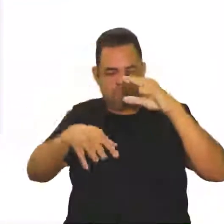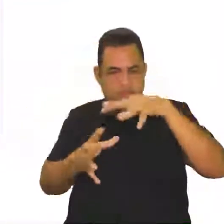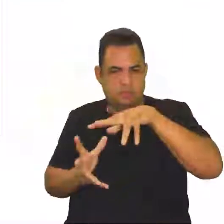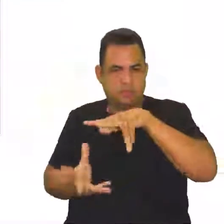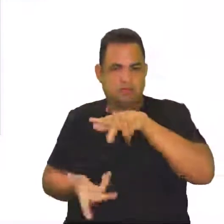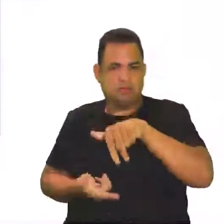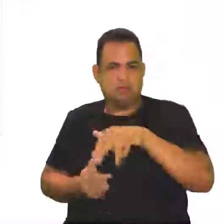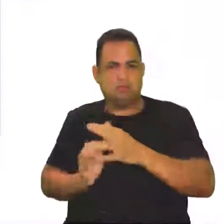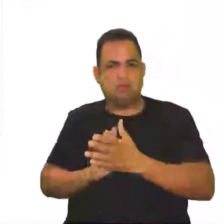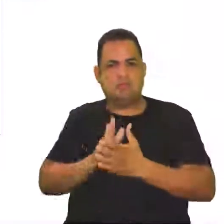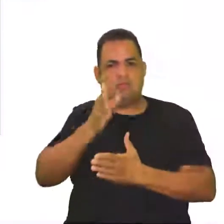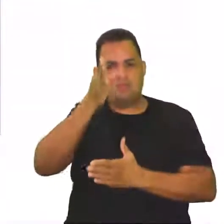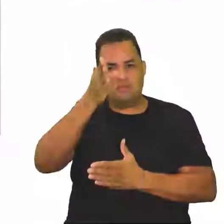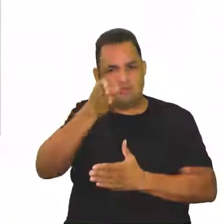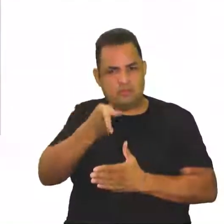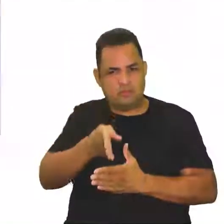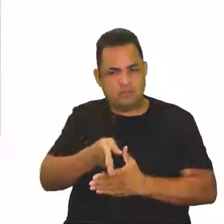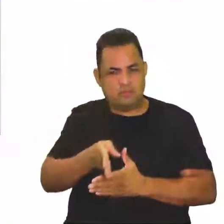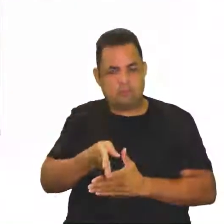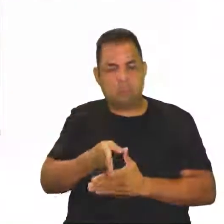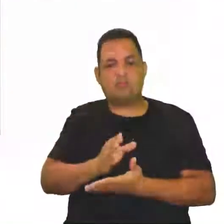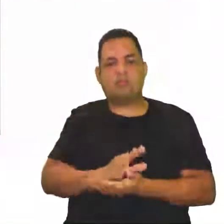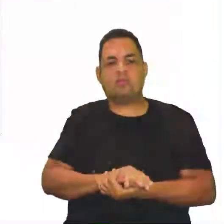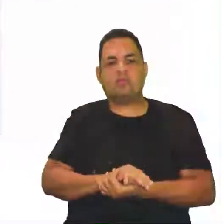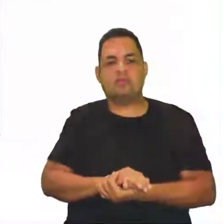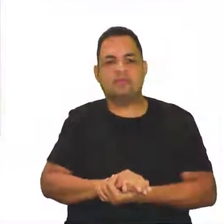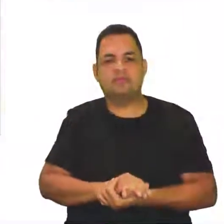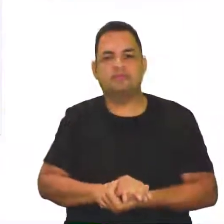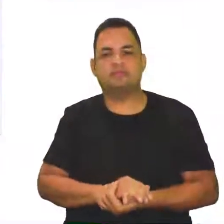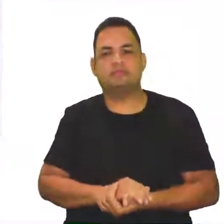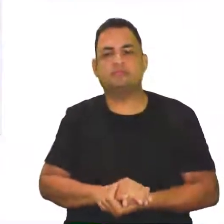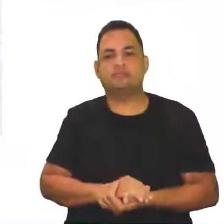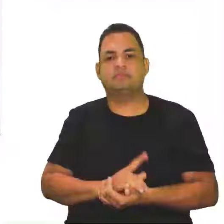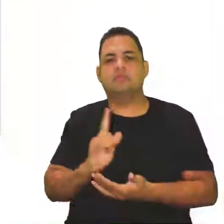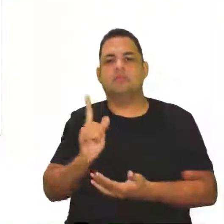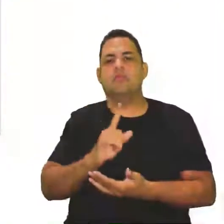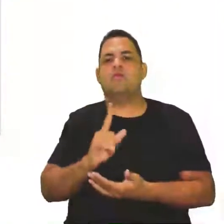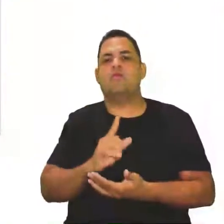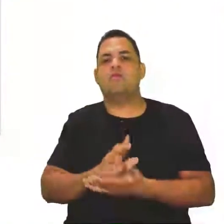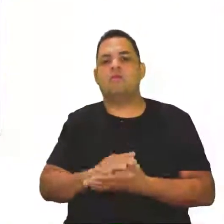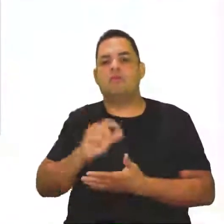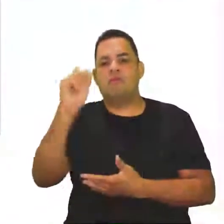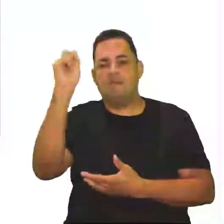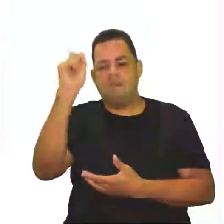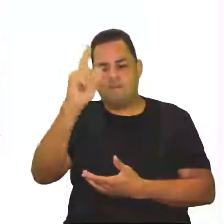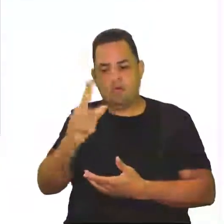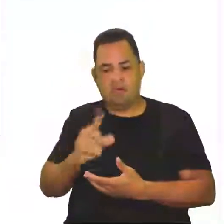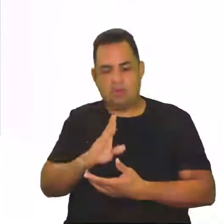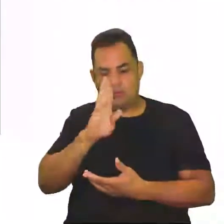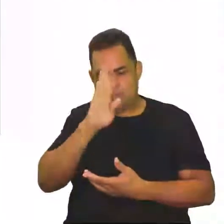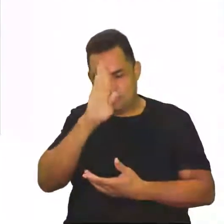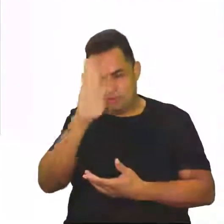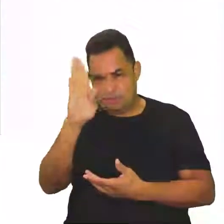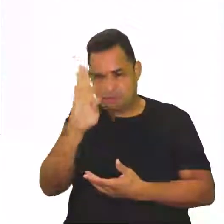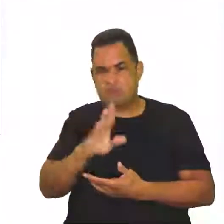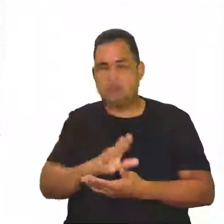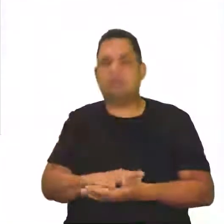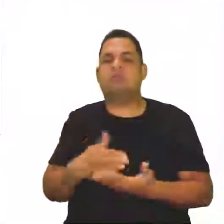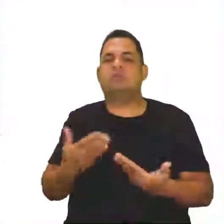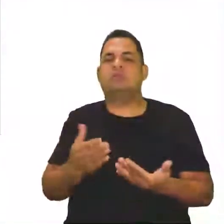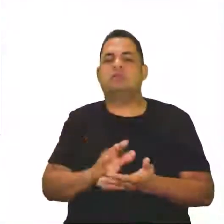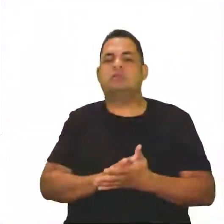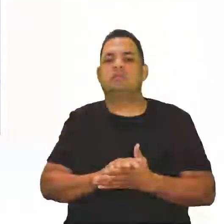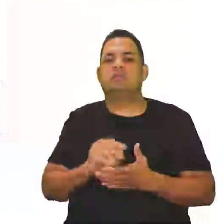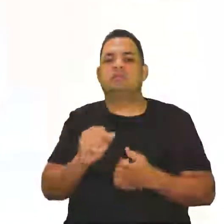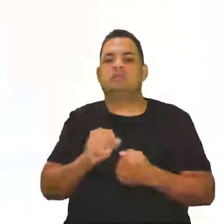uma ponte com pouca luminosidade, não é o raio principal que já vai descer, né? Então, vai ser criada